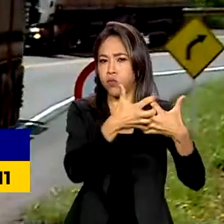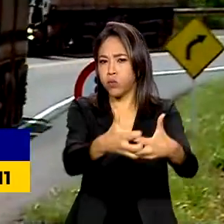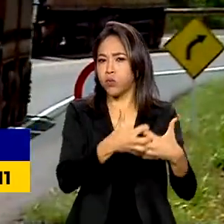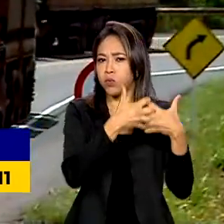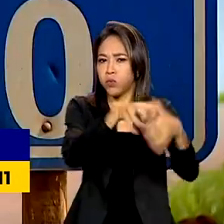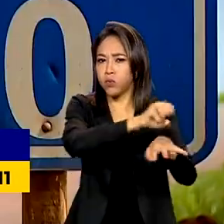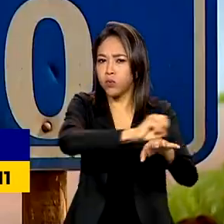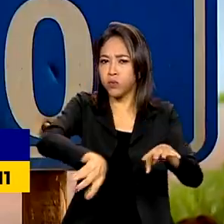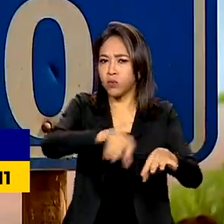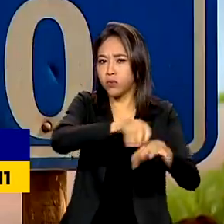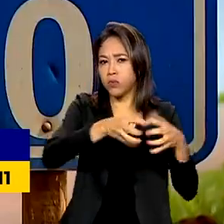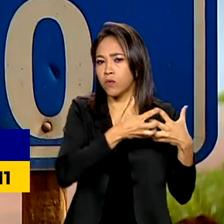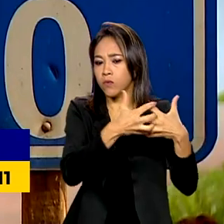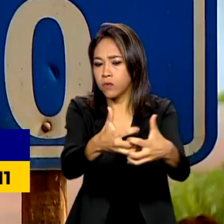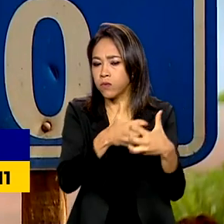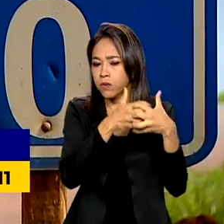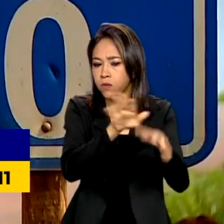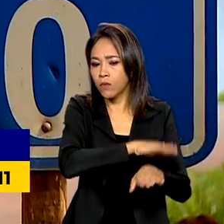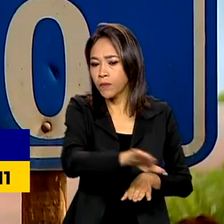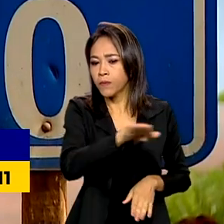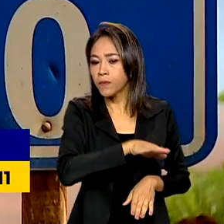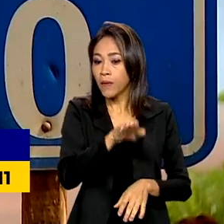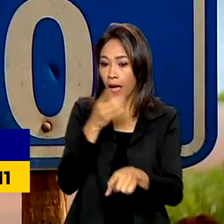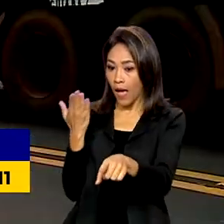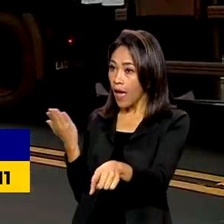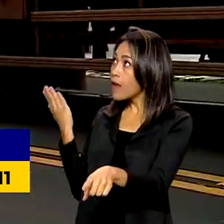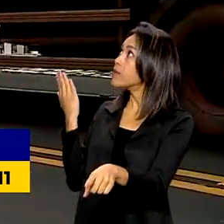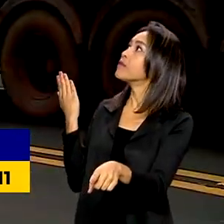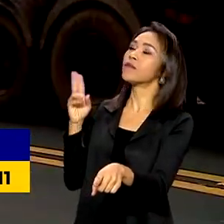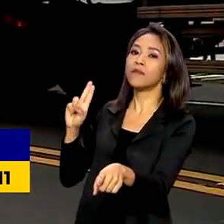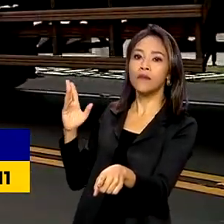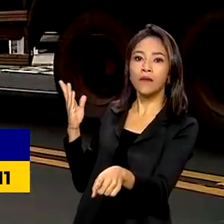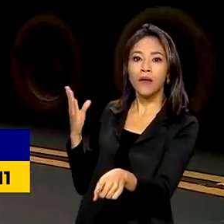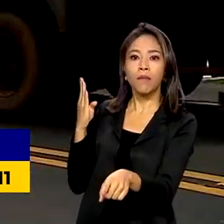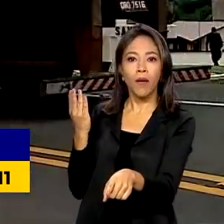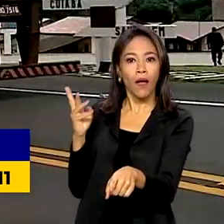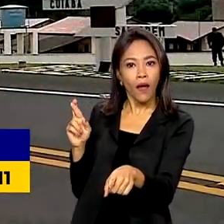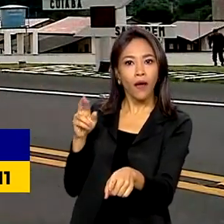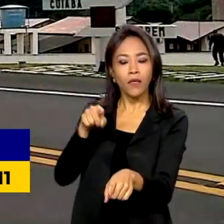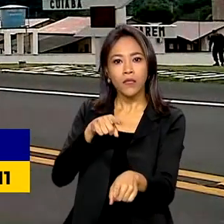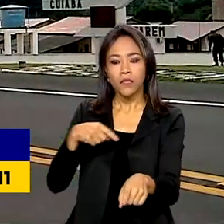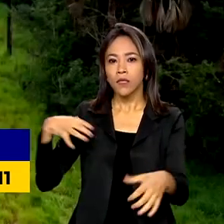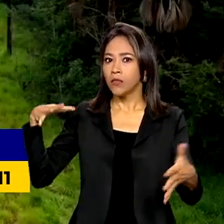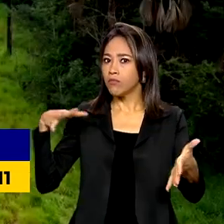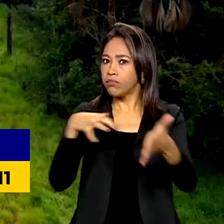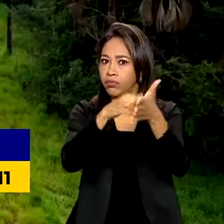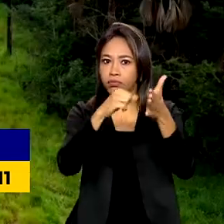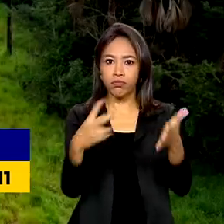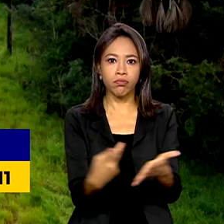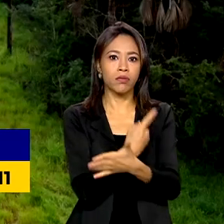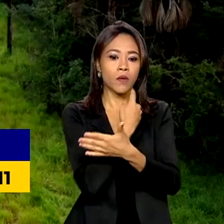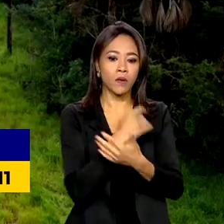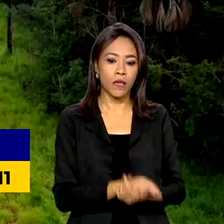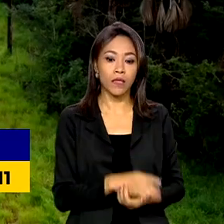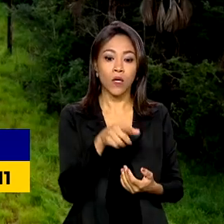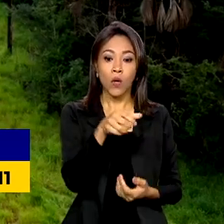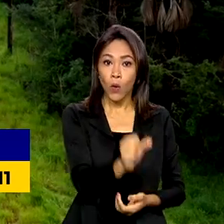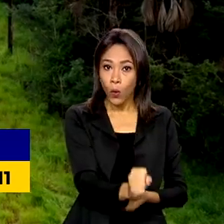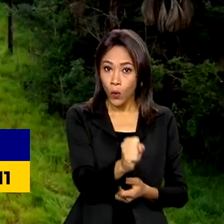de Mato Grosso, a BR-163 é também conhecida pelo alto número de acidentes de trânsito. Dos